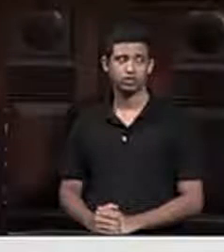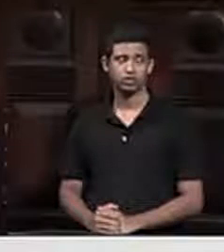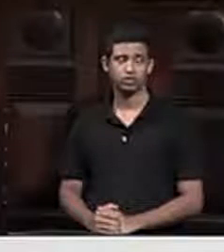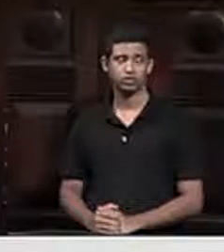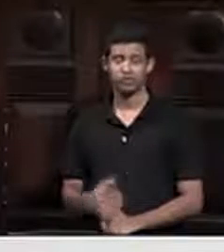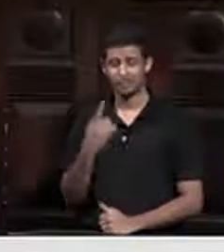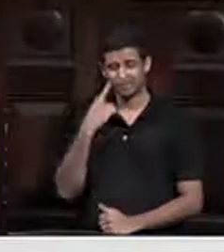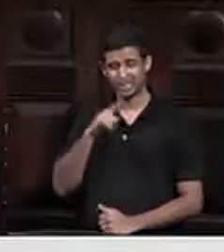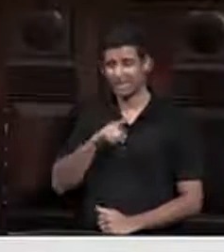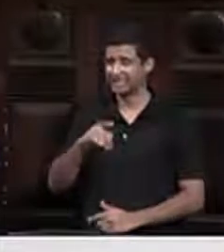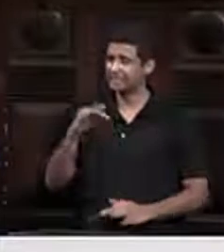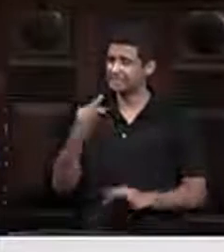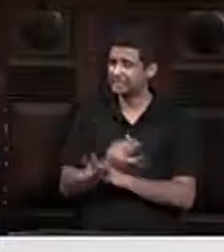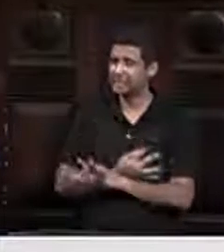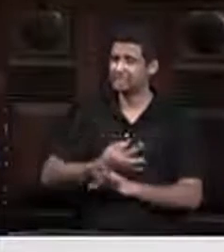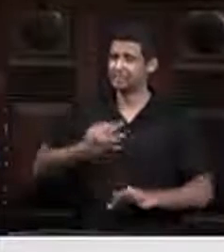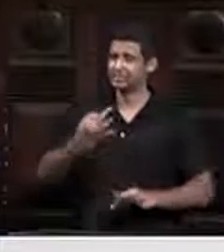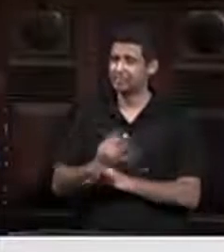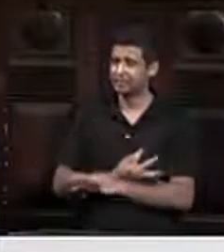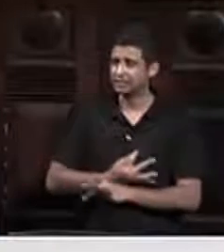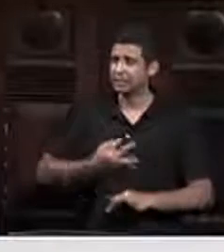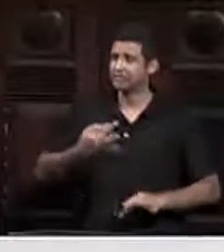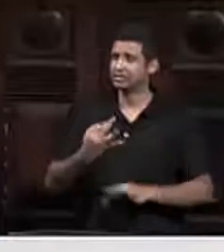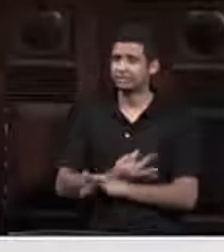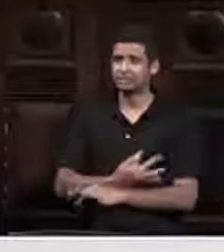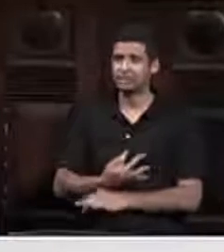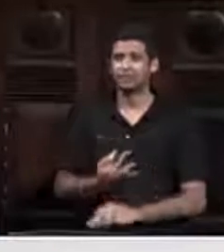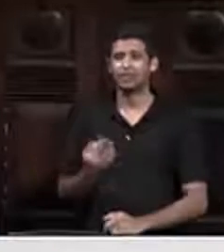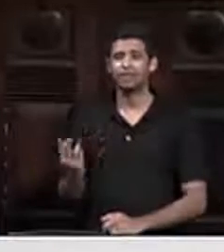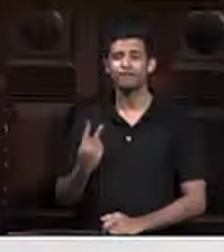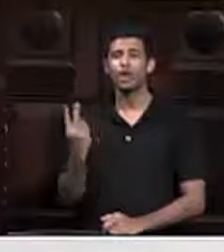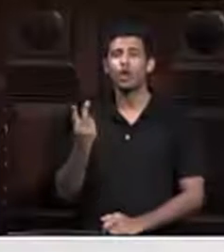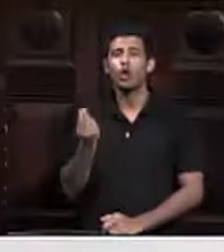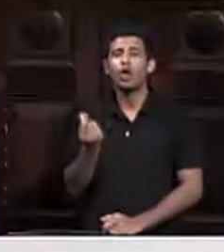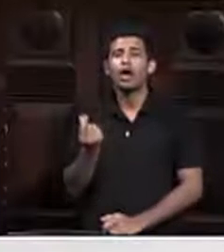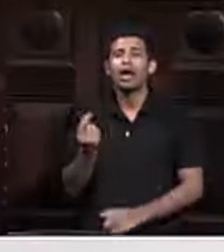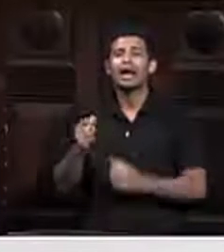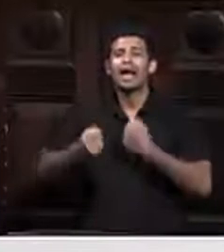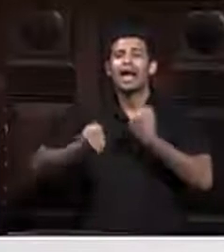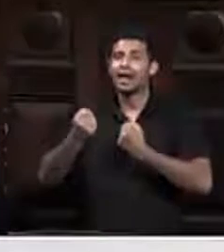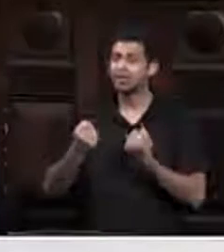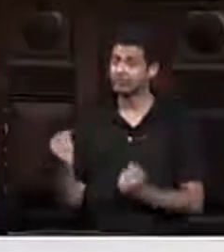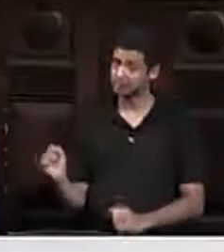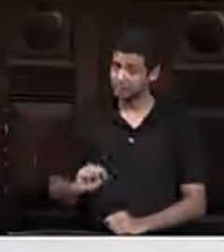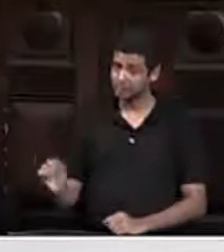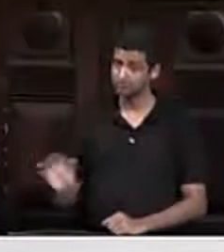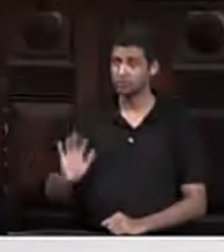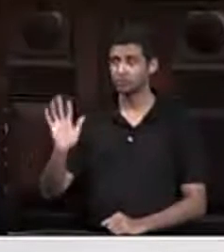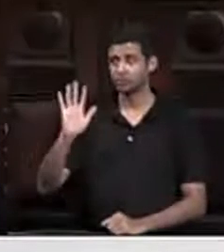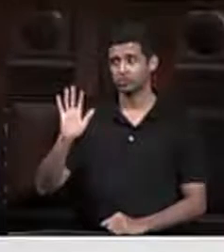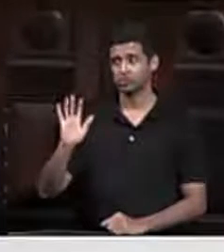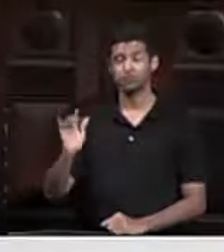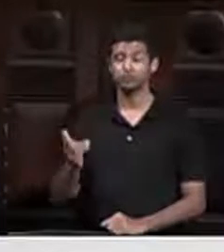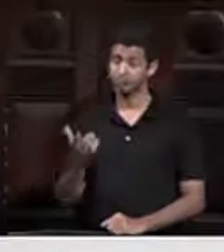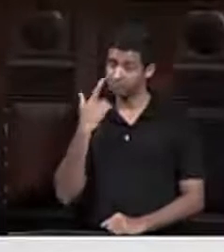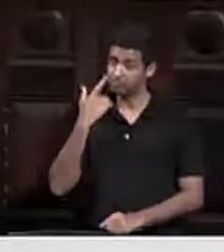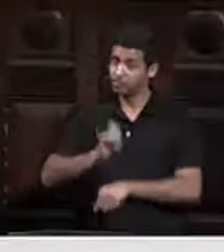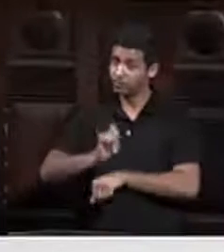suportando o valor deste gabinete para estes cargos, o Estado